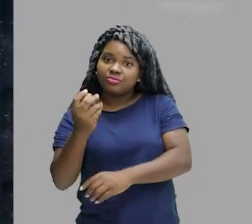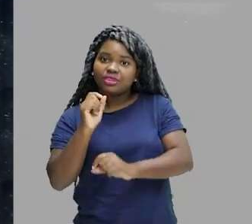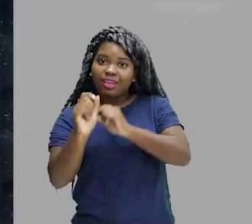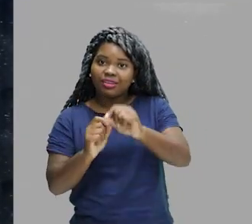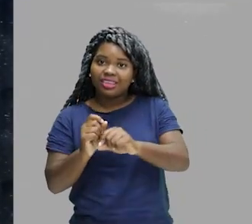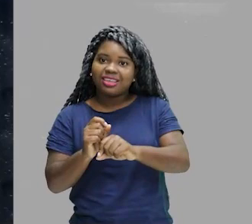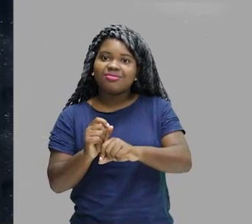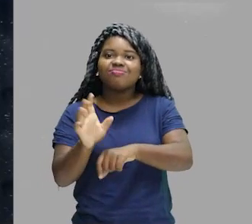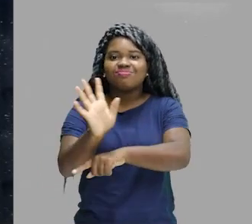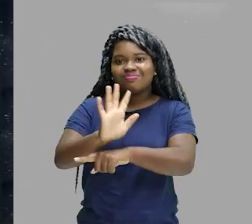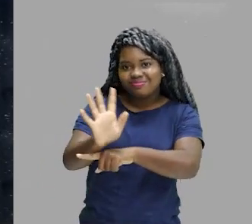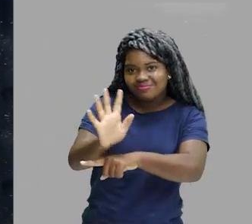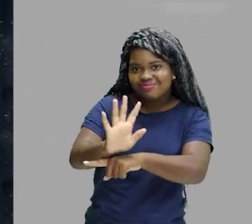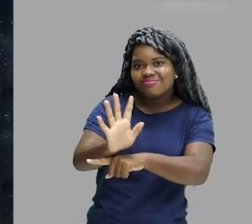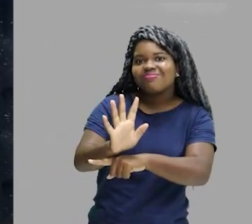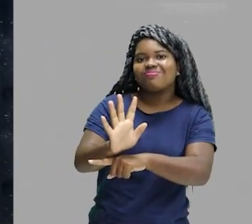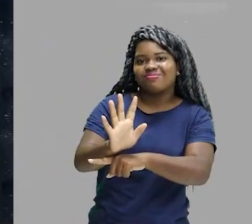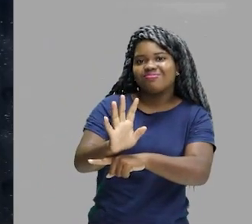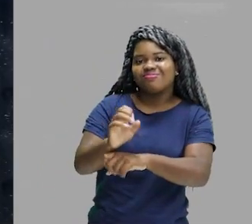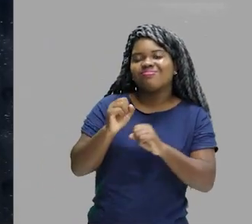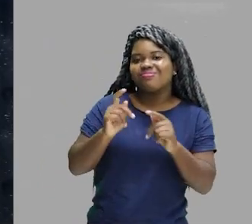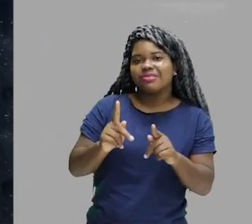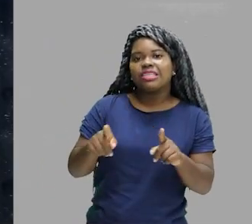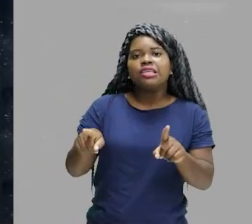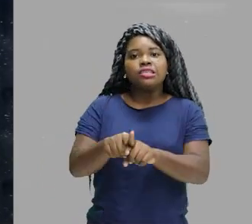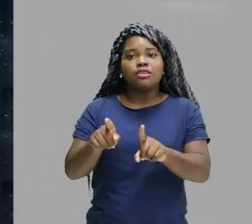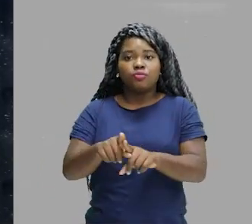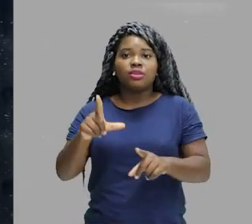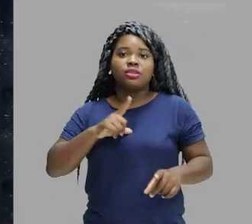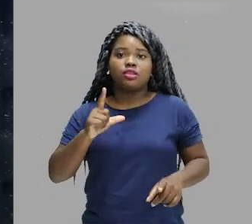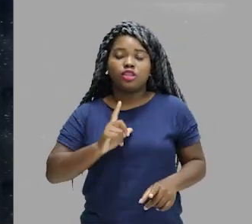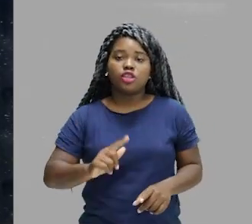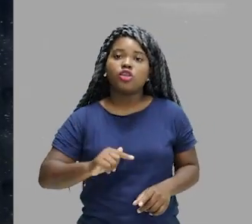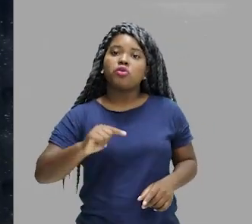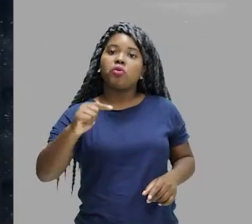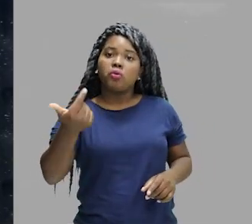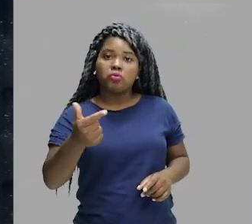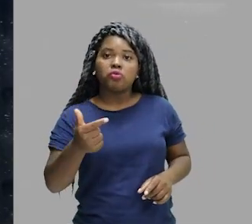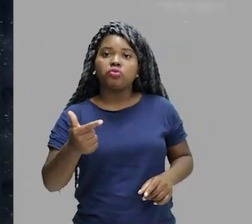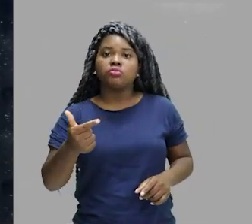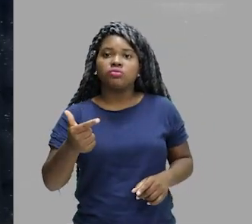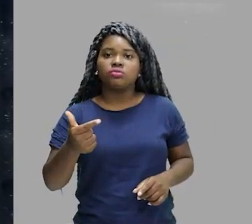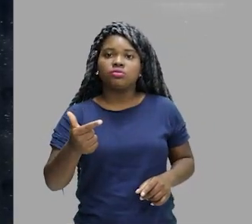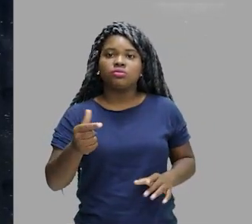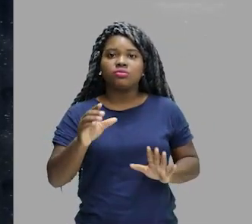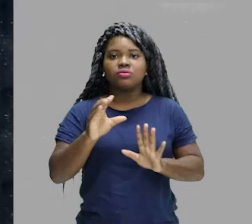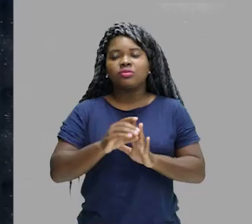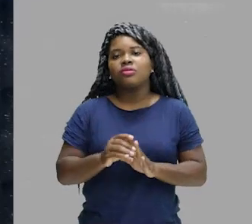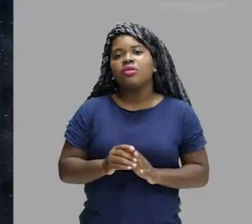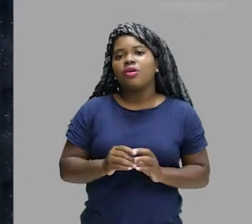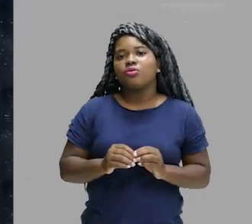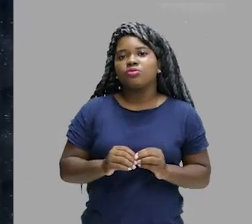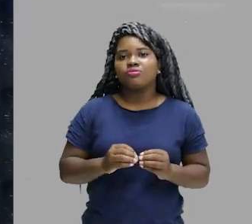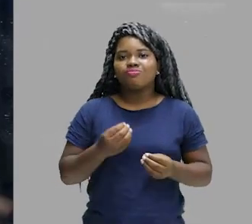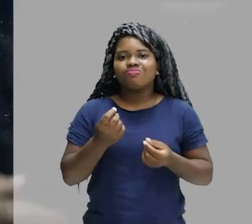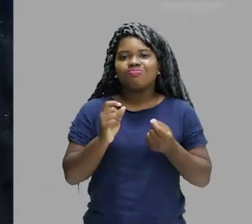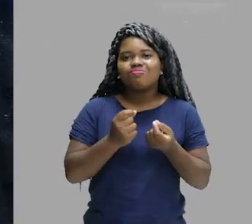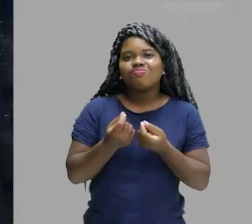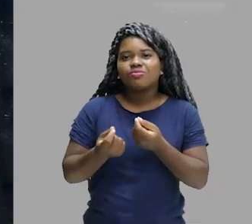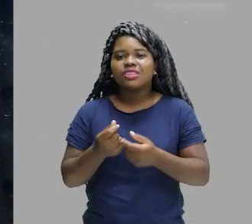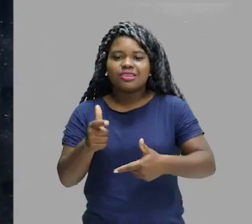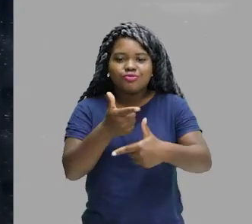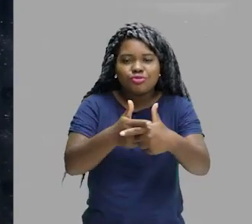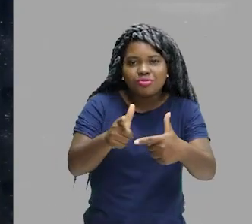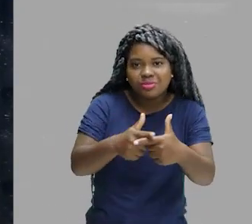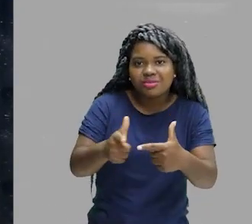história. Entretanto, o lado ruim do realismo. Desigualdade social, miséria, exploração do trabalho. Não